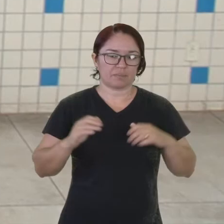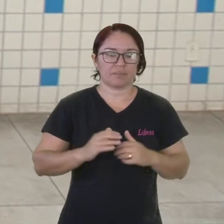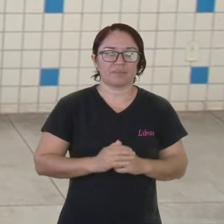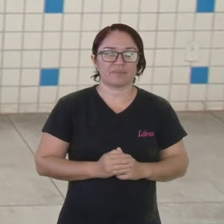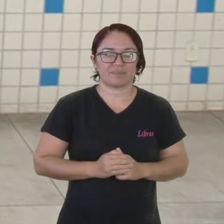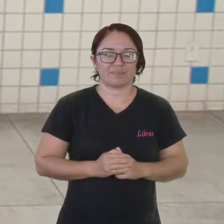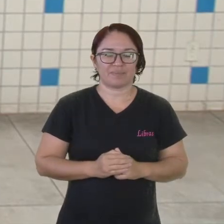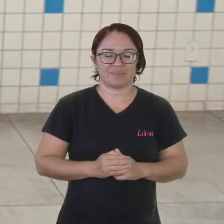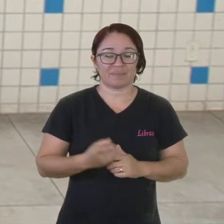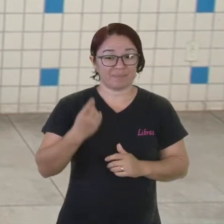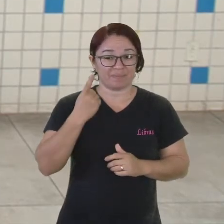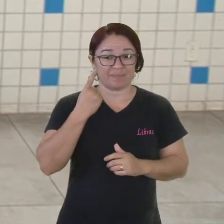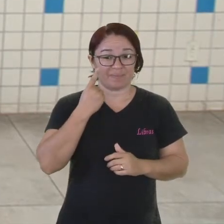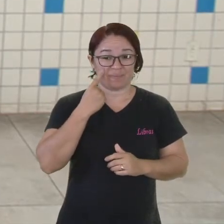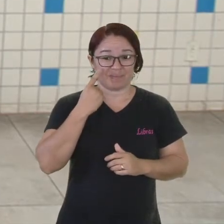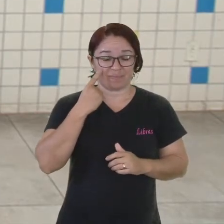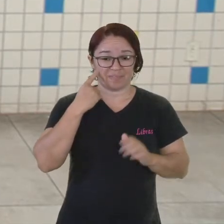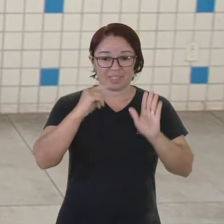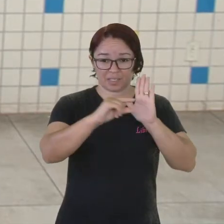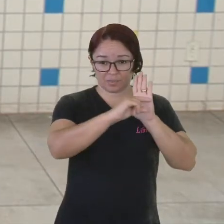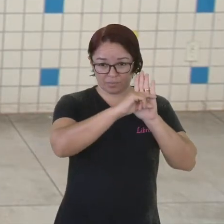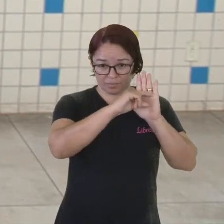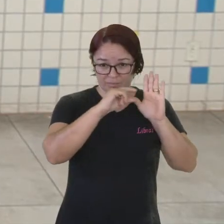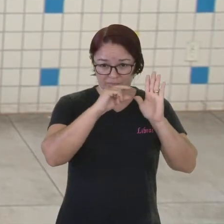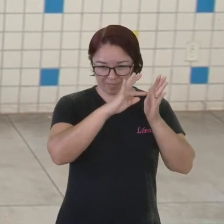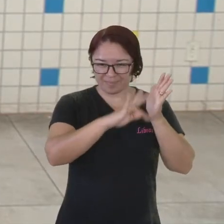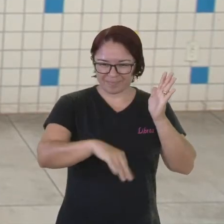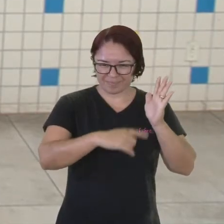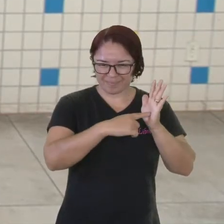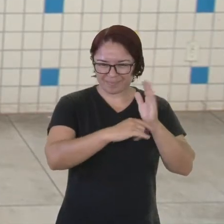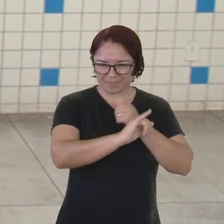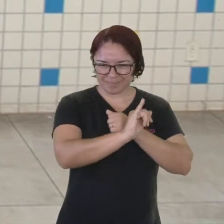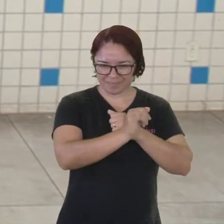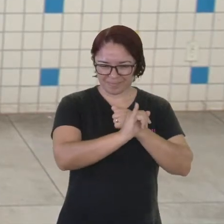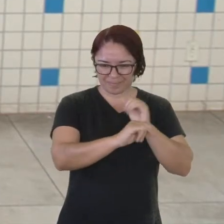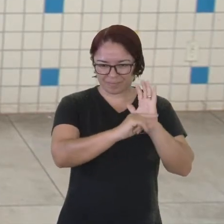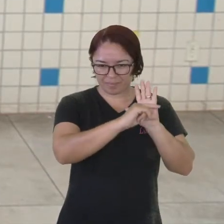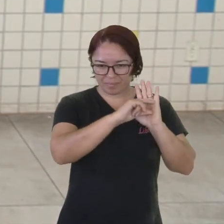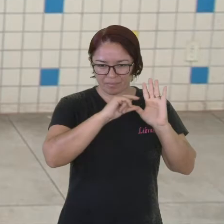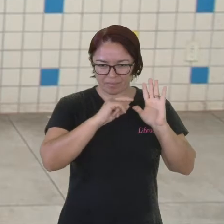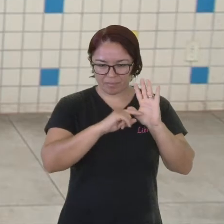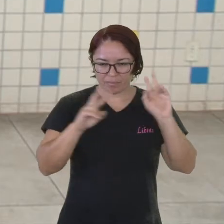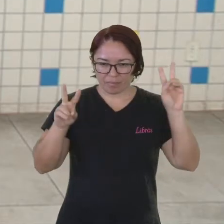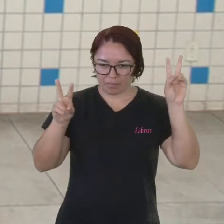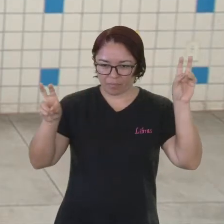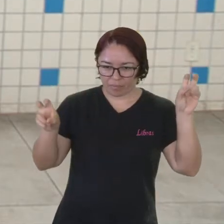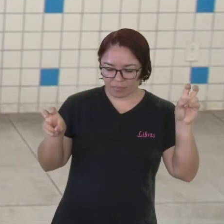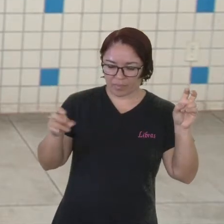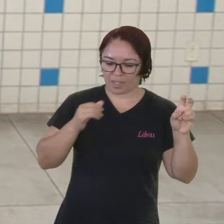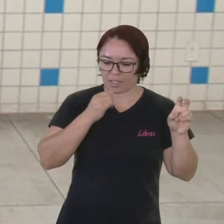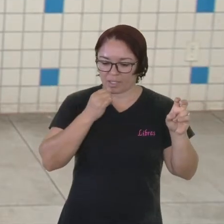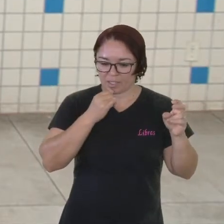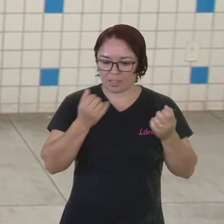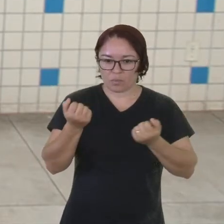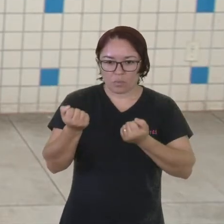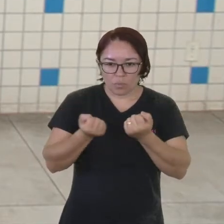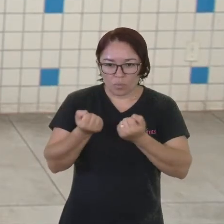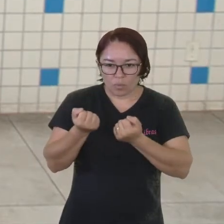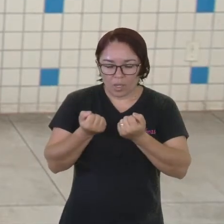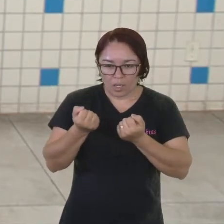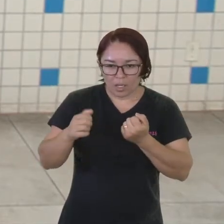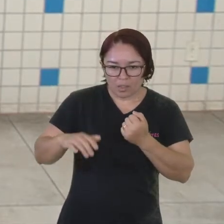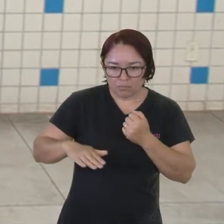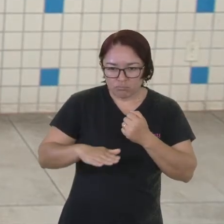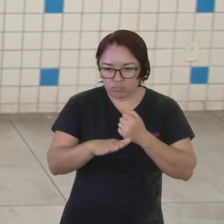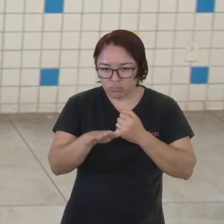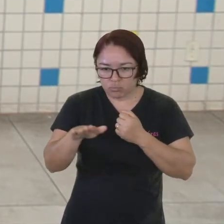Observe o trecho da crônica. O carro estava encostado no meio-fio, com o